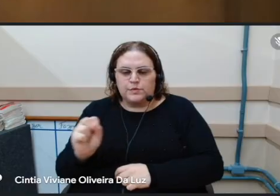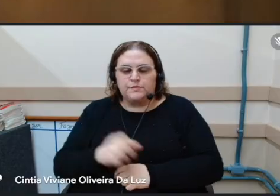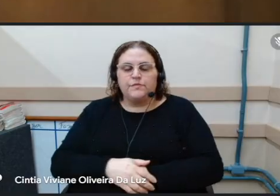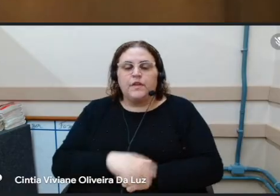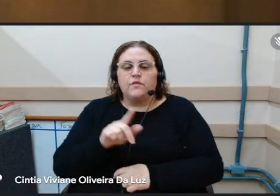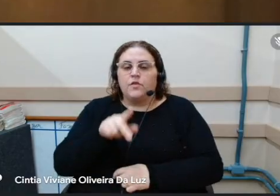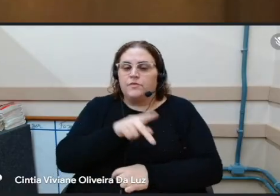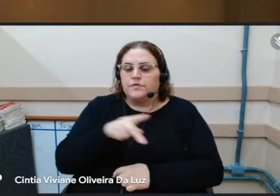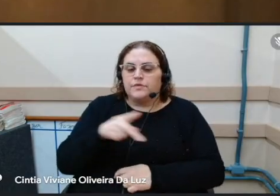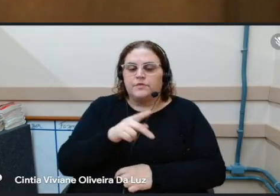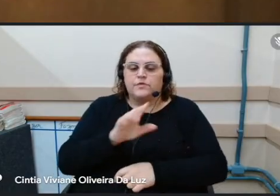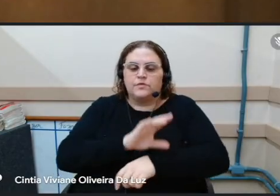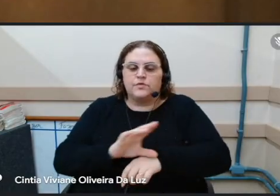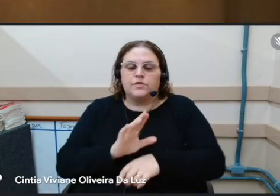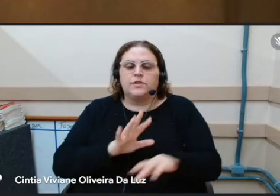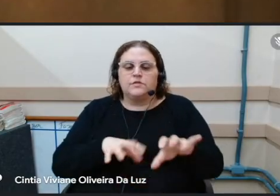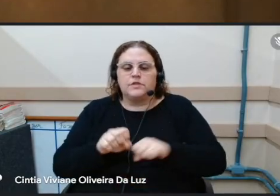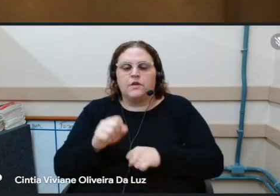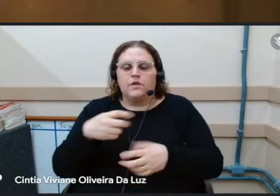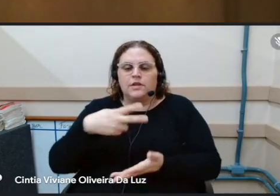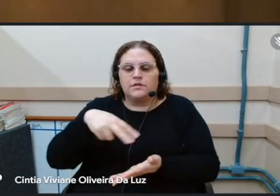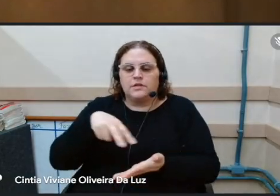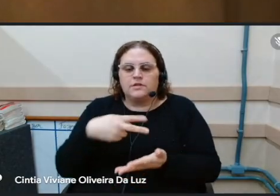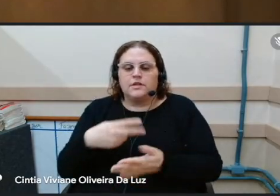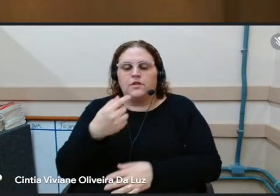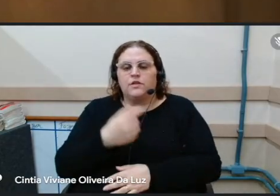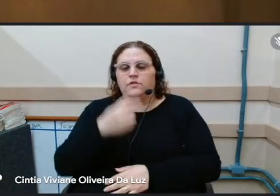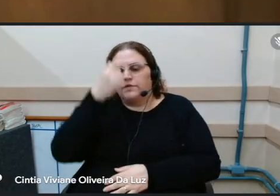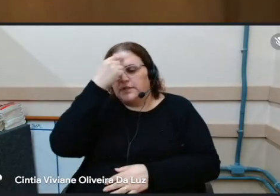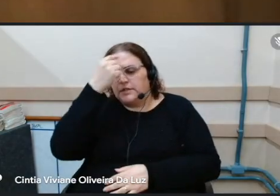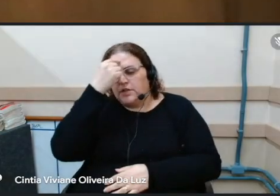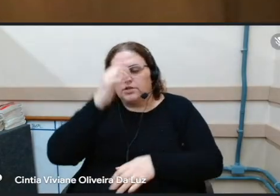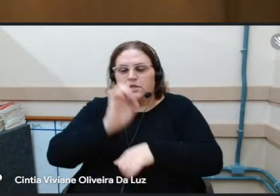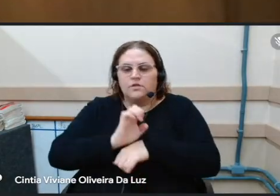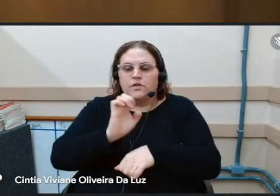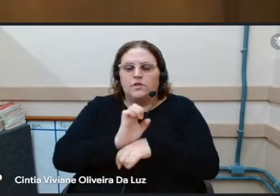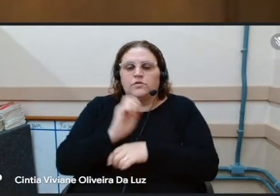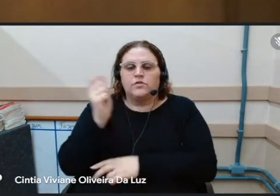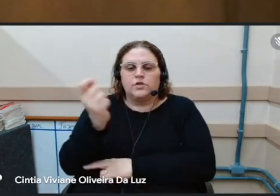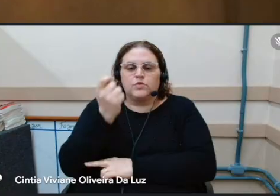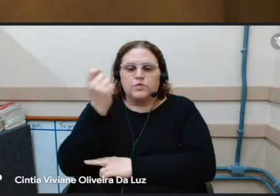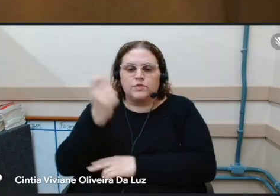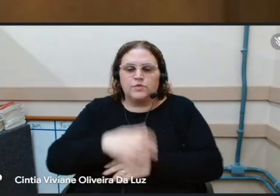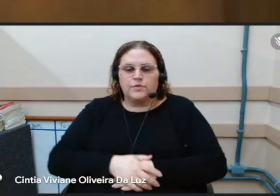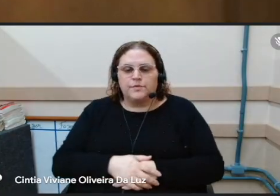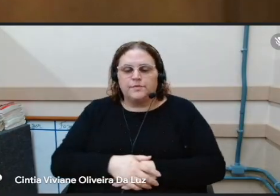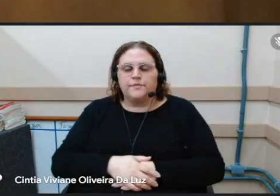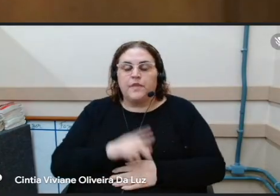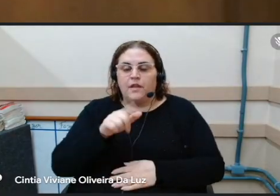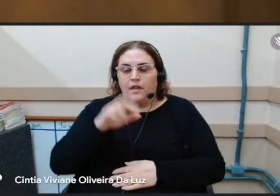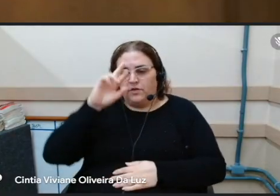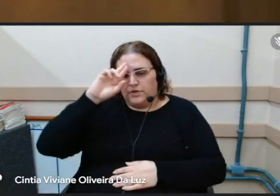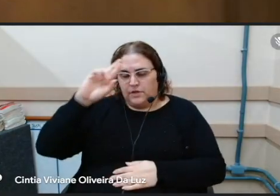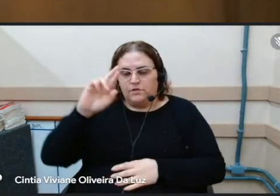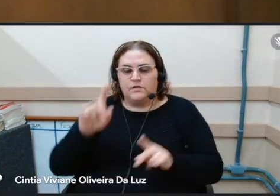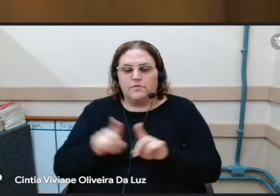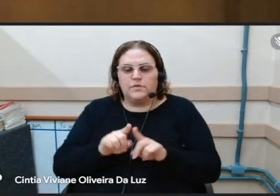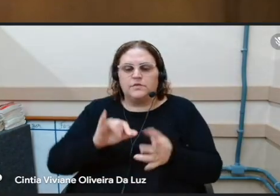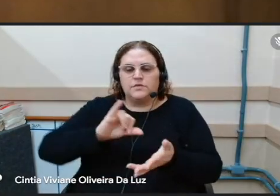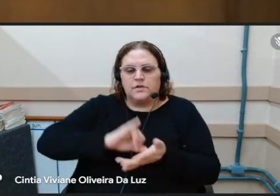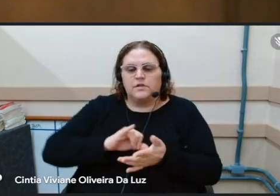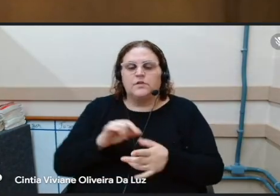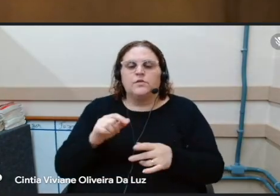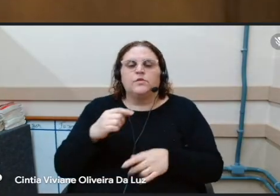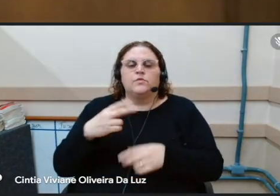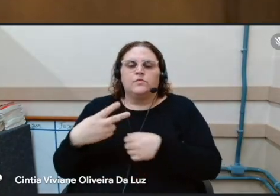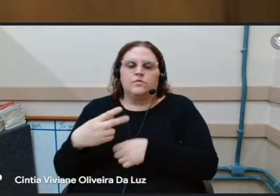curso de graduação em dança da Universidade Estadual do Rio Grande do Sul é diretor do Centro Municipal de dança